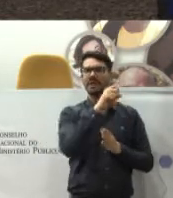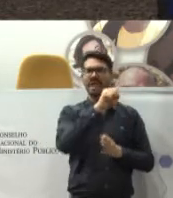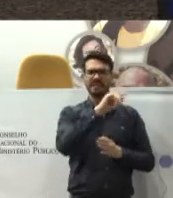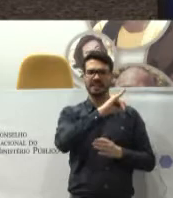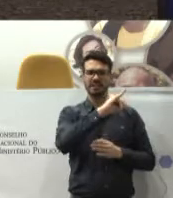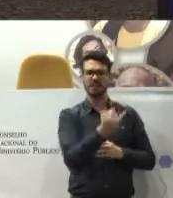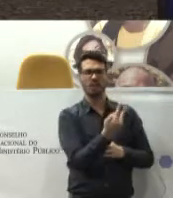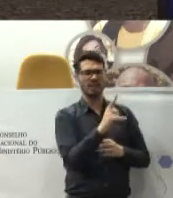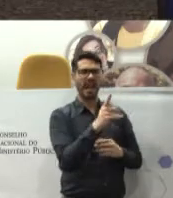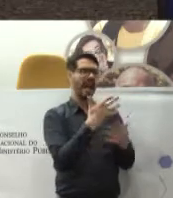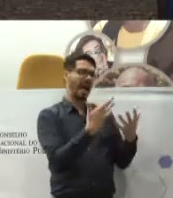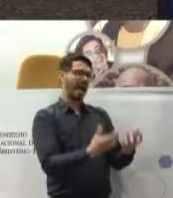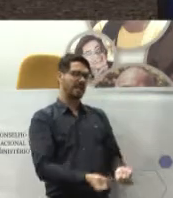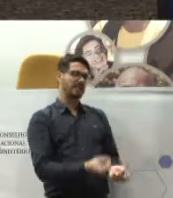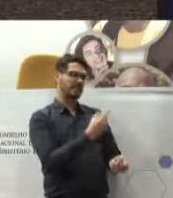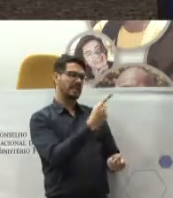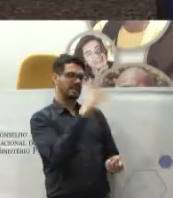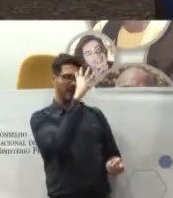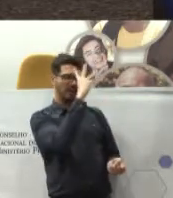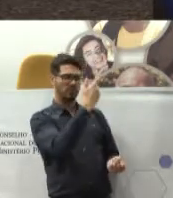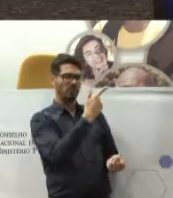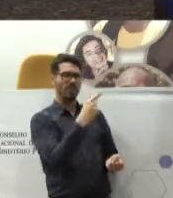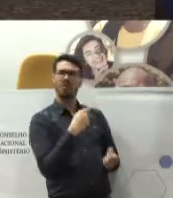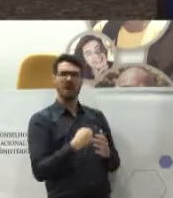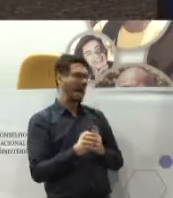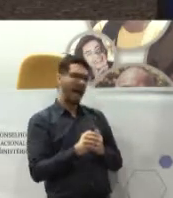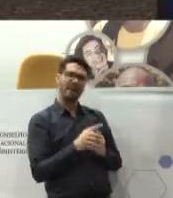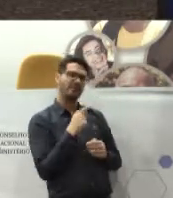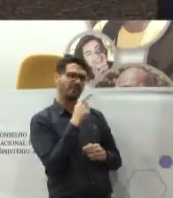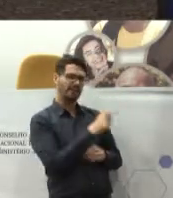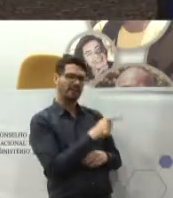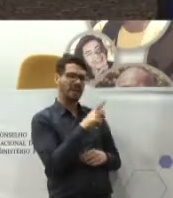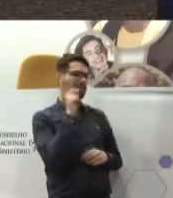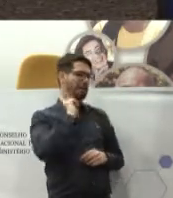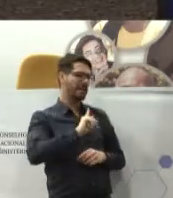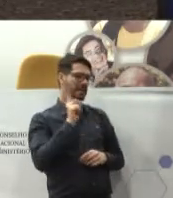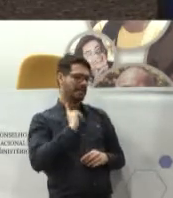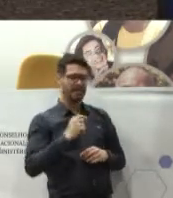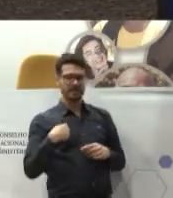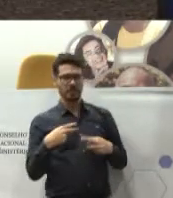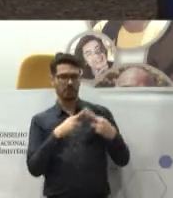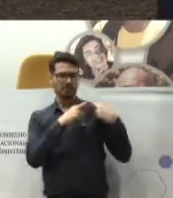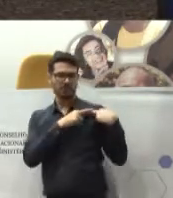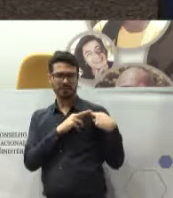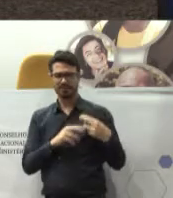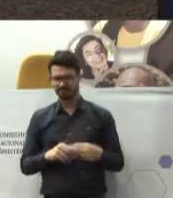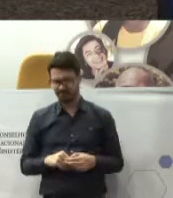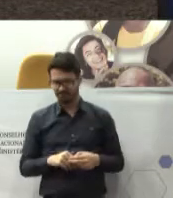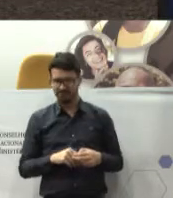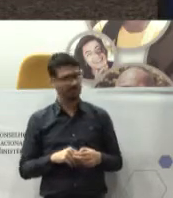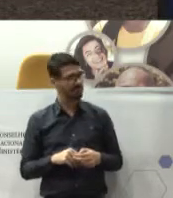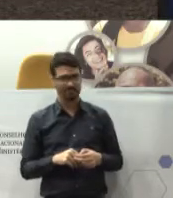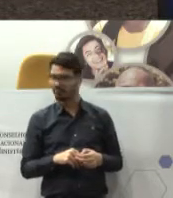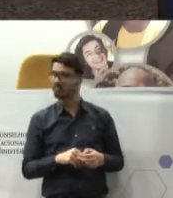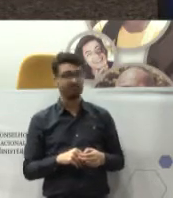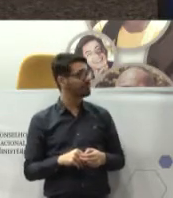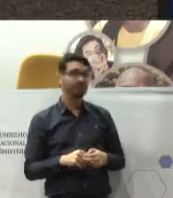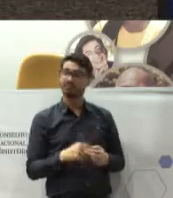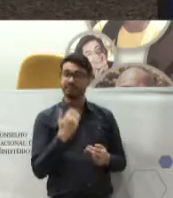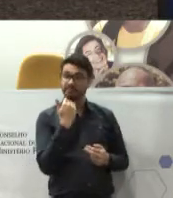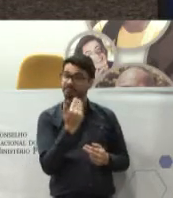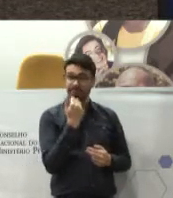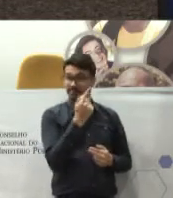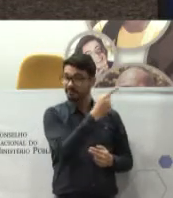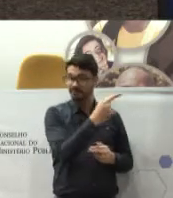não vou cumprir sua decisão, não. Você é STJ lá em Brasília, aqui em Minas Gerais você não é. Não tem como. Eu tenho que proporcionar